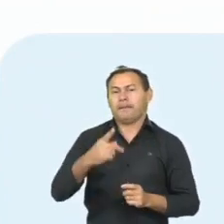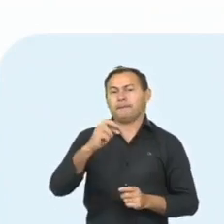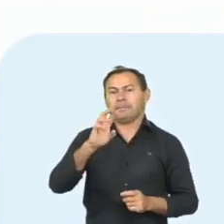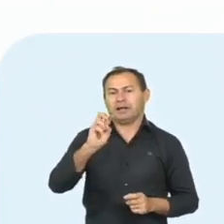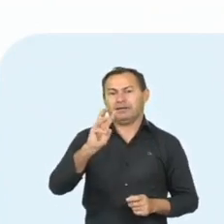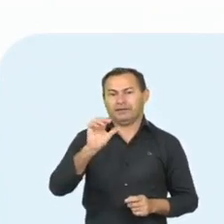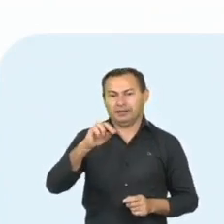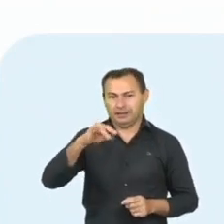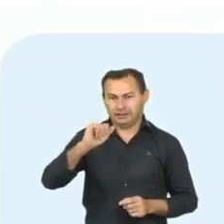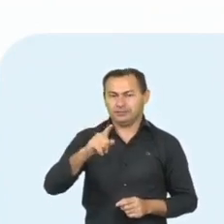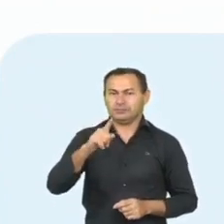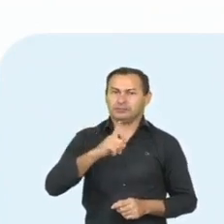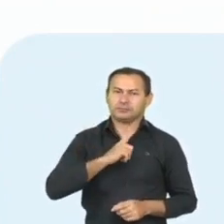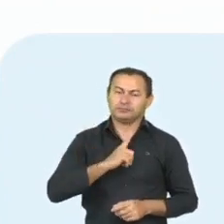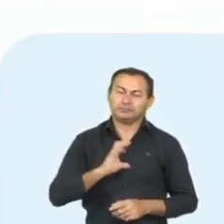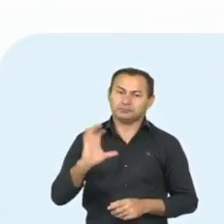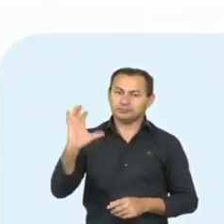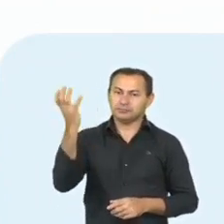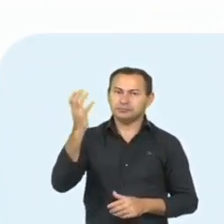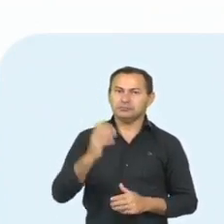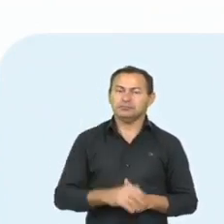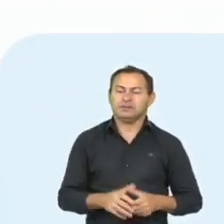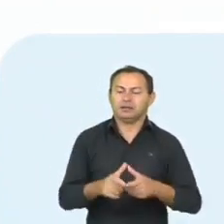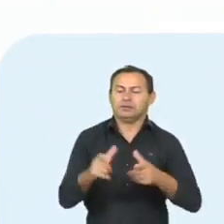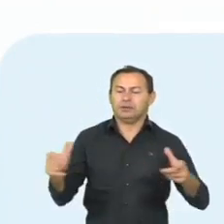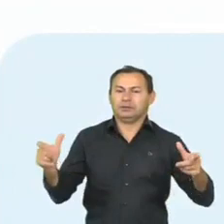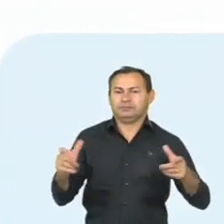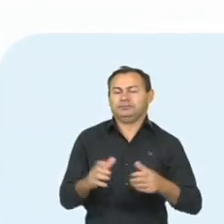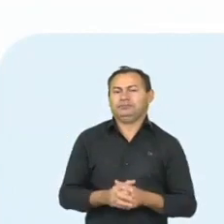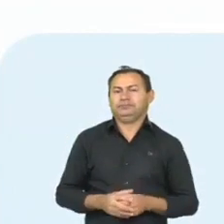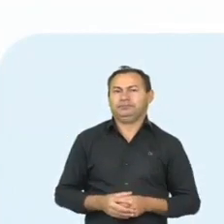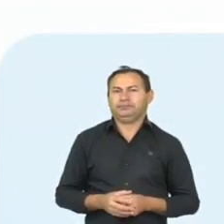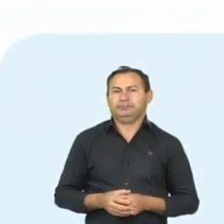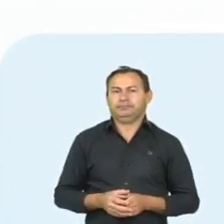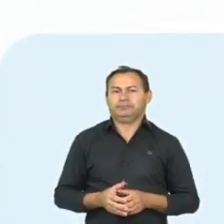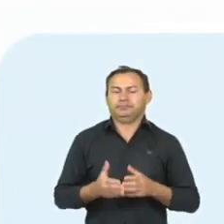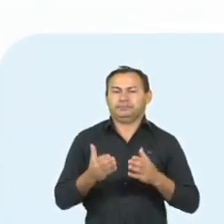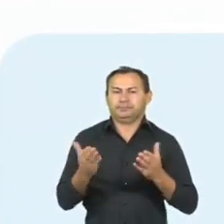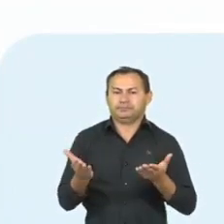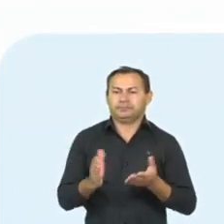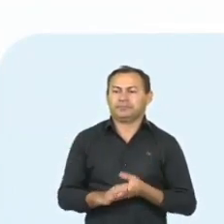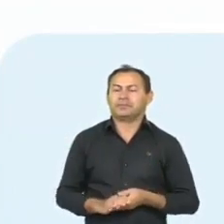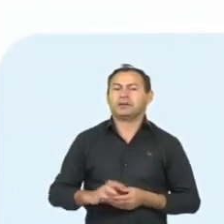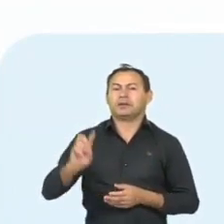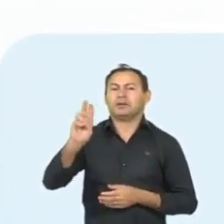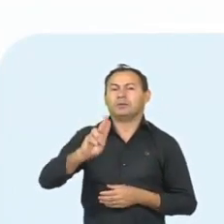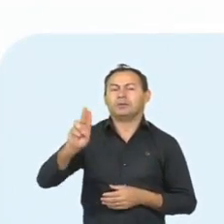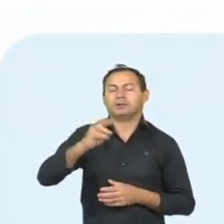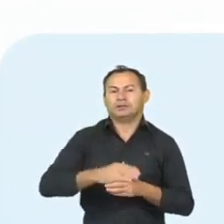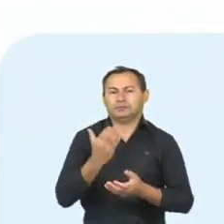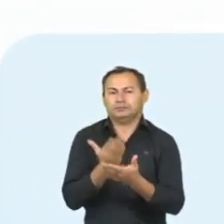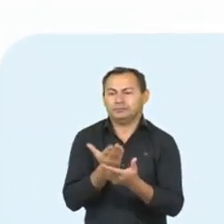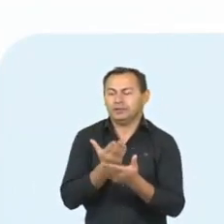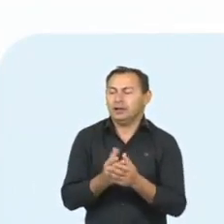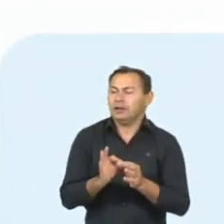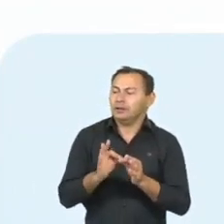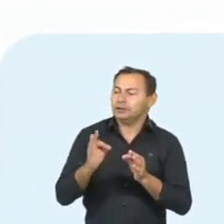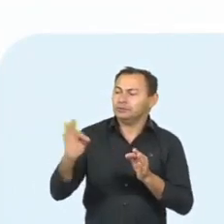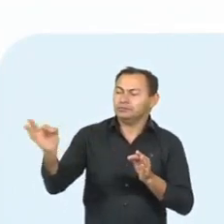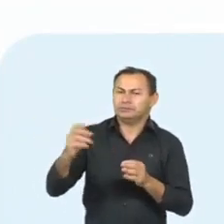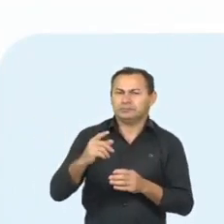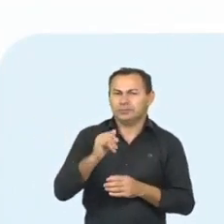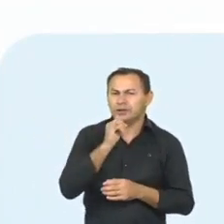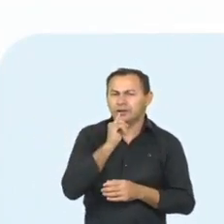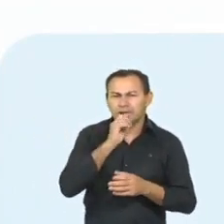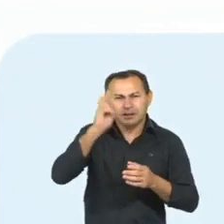prevalência, você tem na incidência uma grande dinamicidade. Tá? Ela é usada em estudos longitudinais. Então, quando